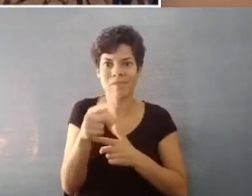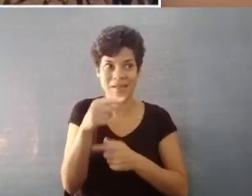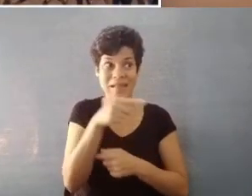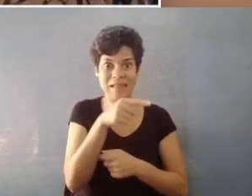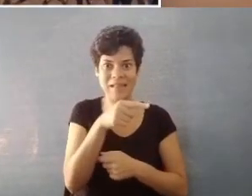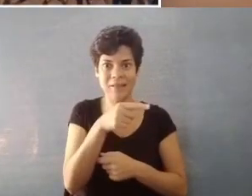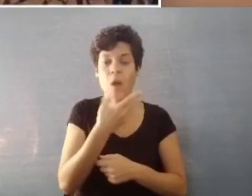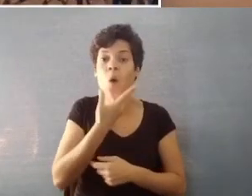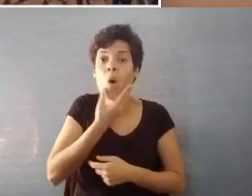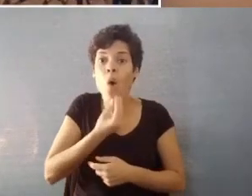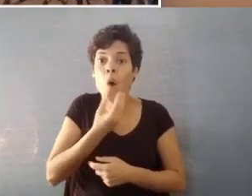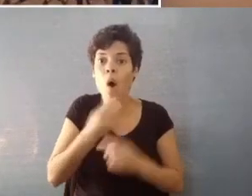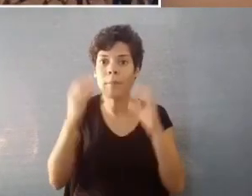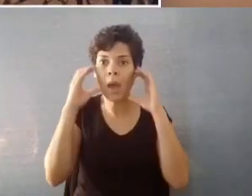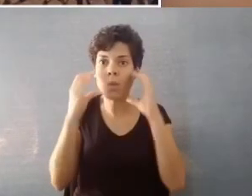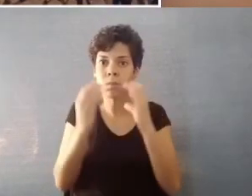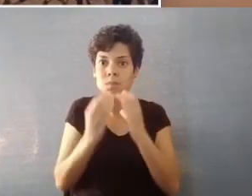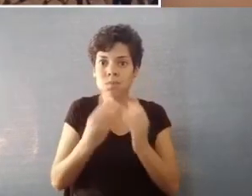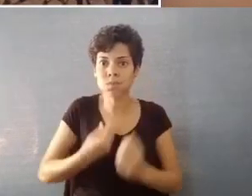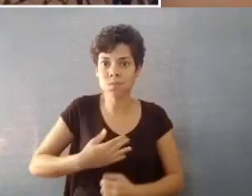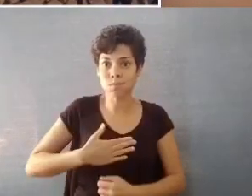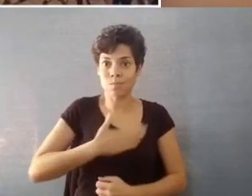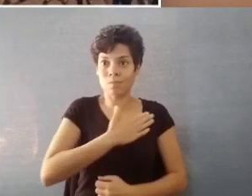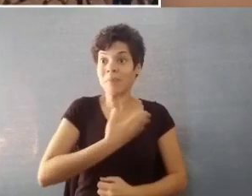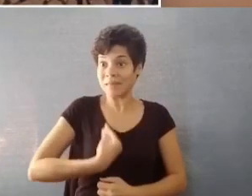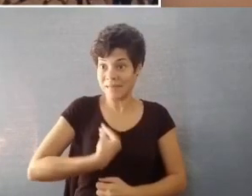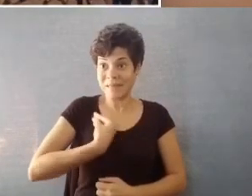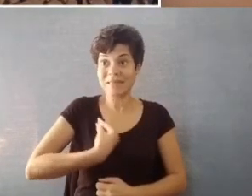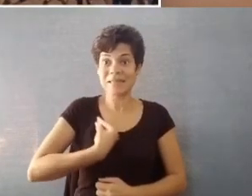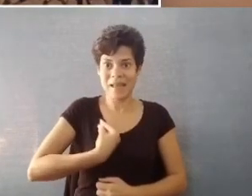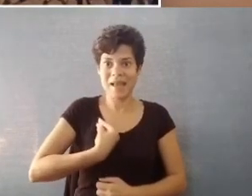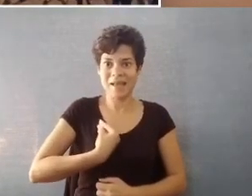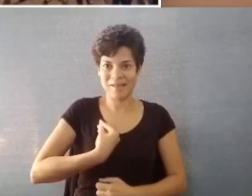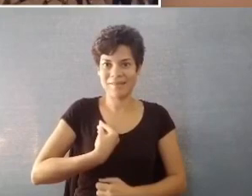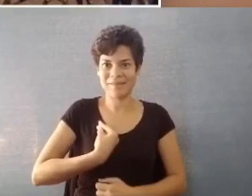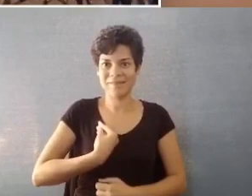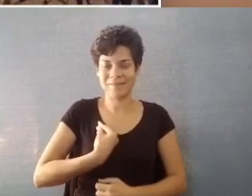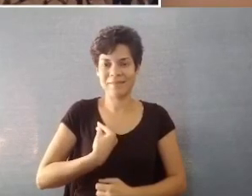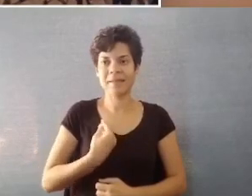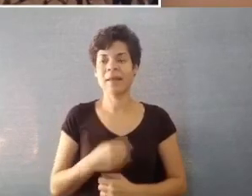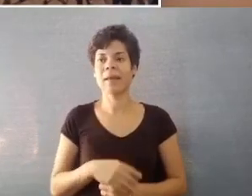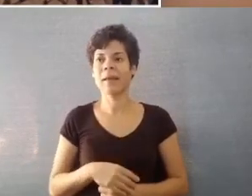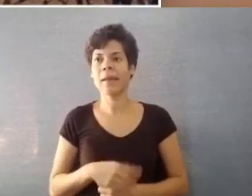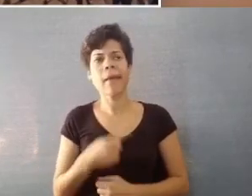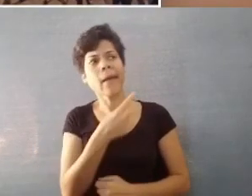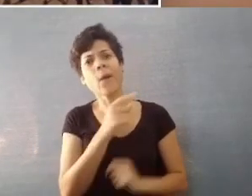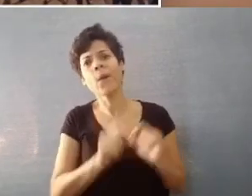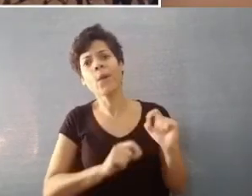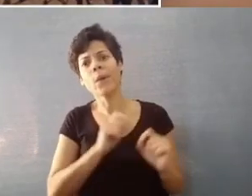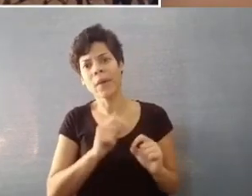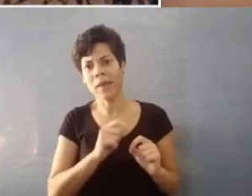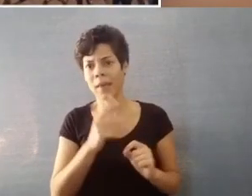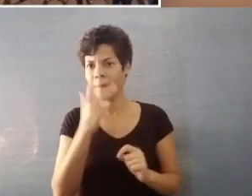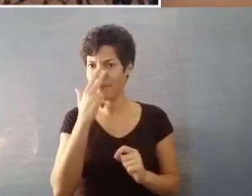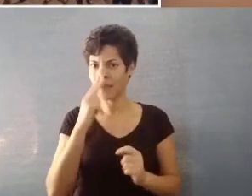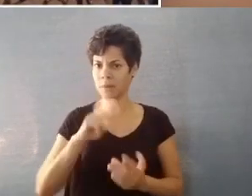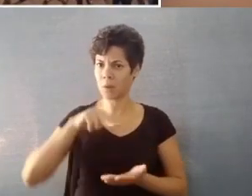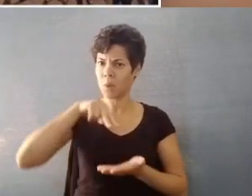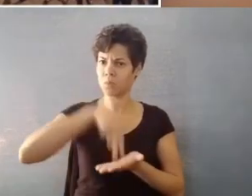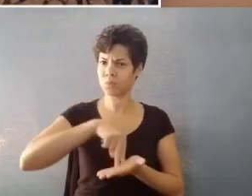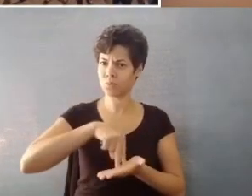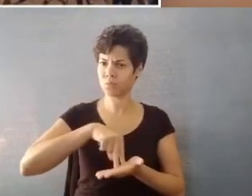Deodoro está representado no grupo. Podemos concluir que o protagonismo